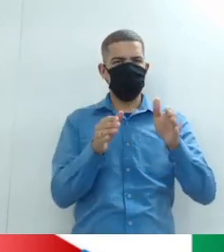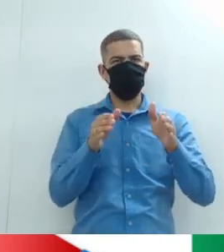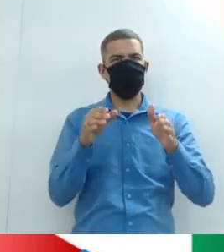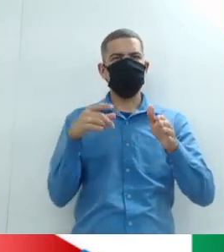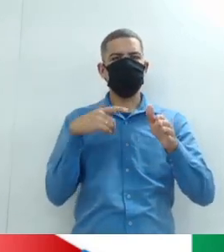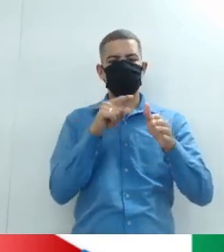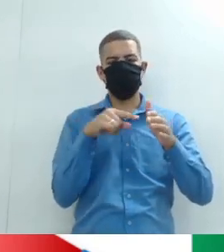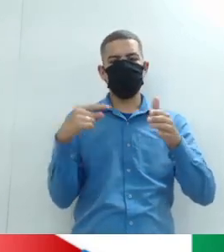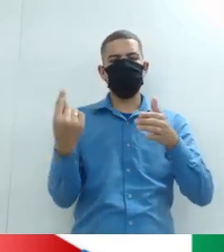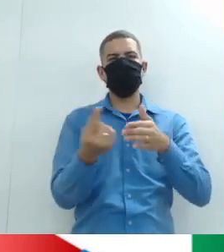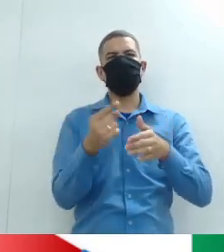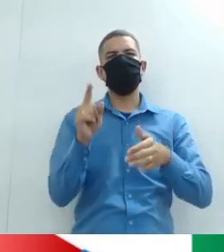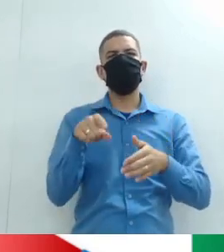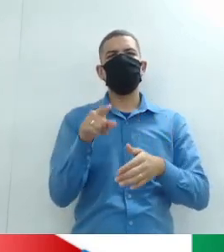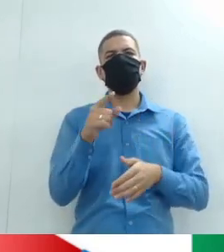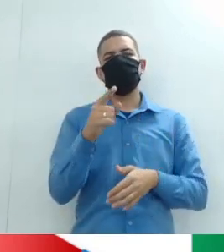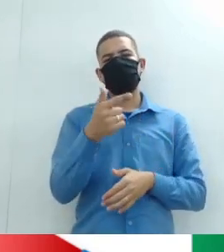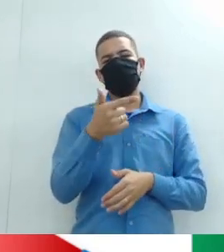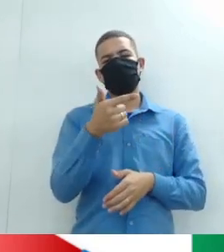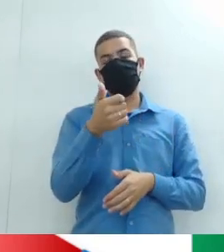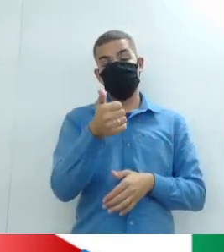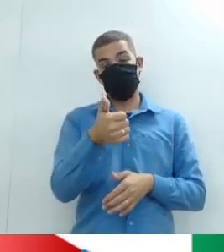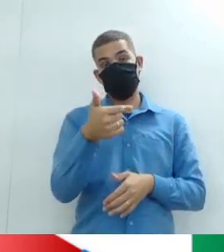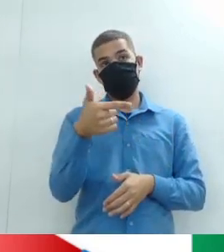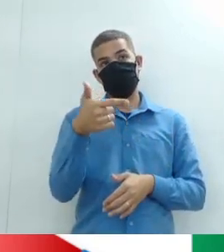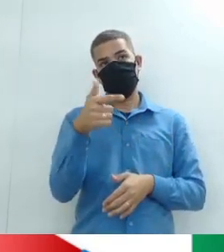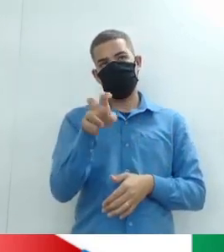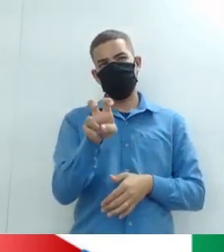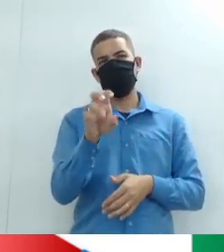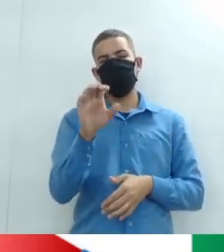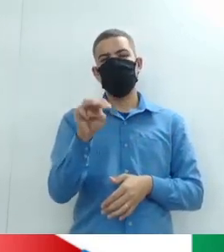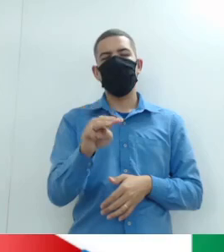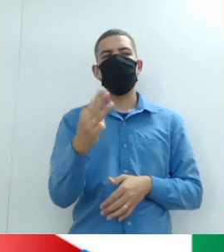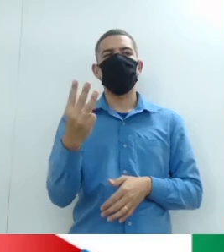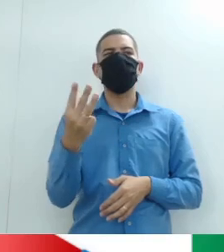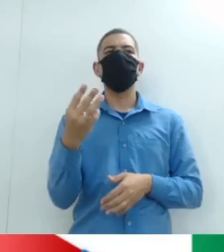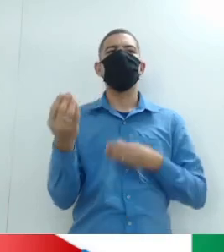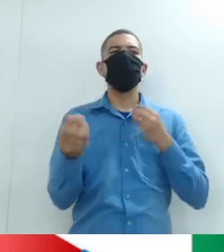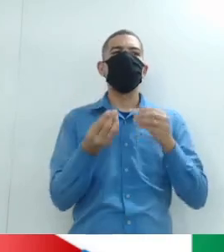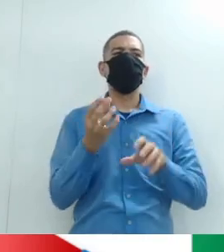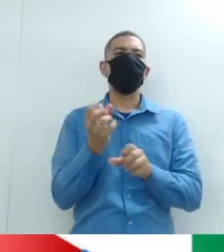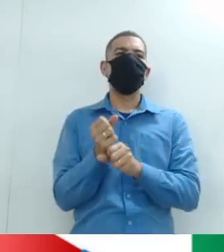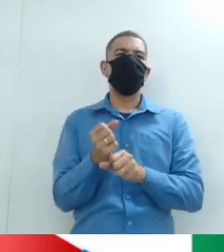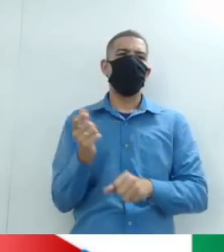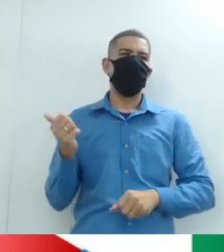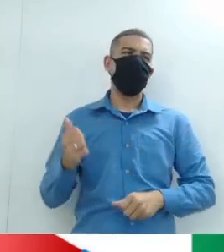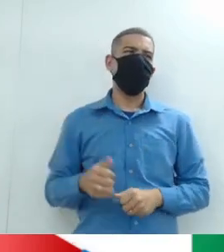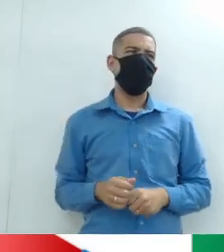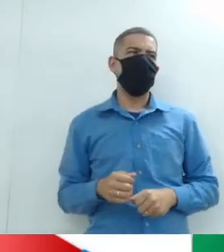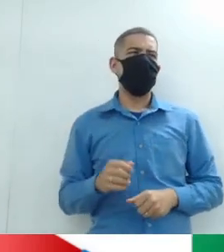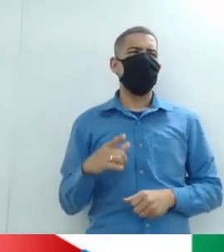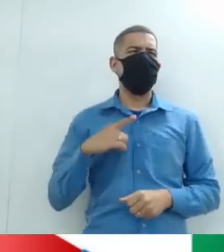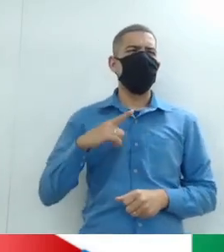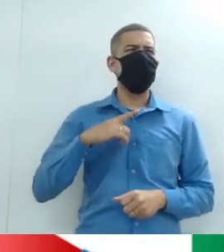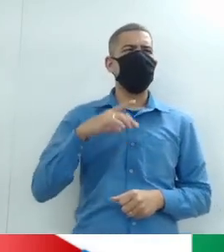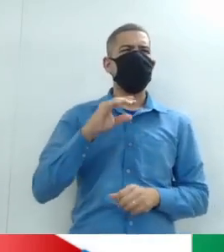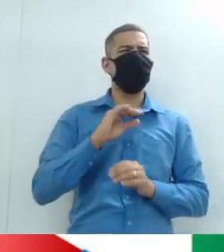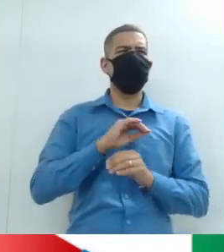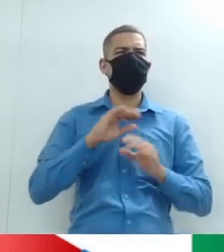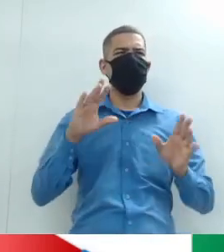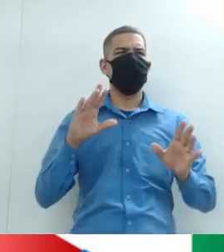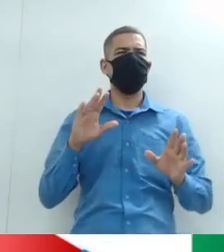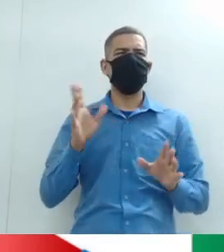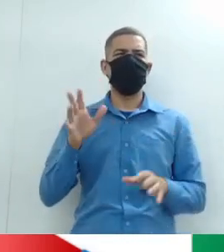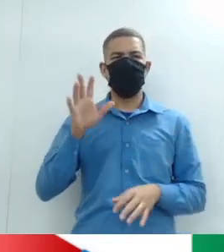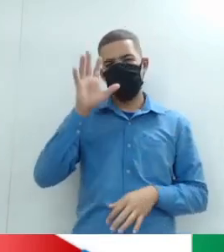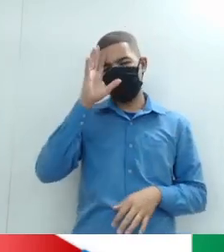centímetros de volume? Ou seja, qual é esse valor que está aí, né? Já está claro aí, 5 centímetros, ficou bem claro